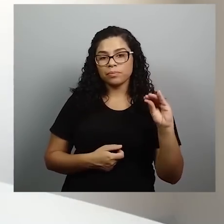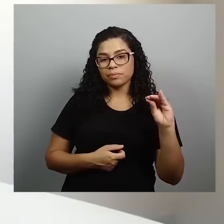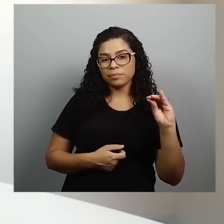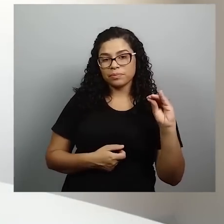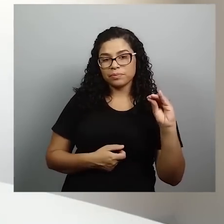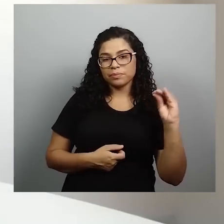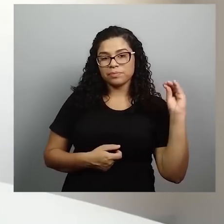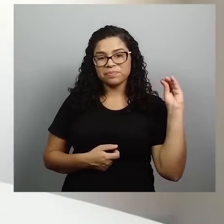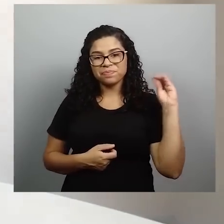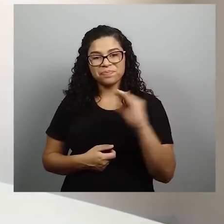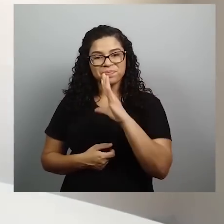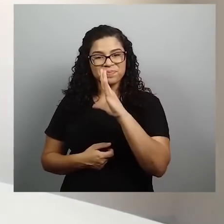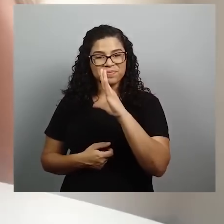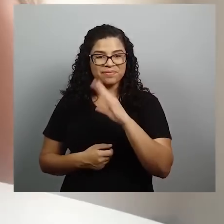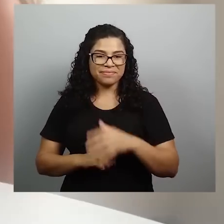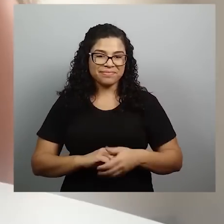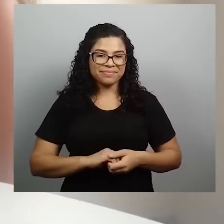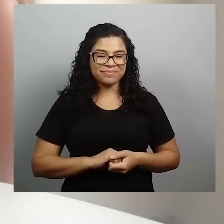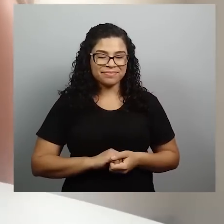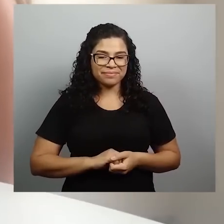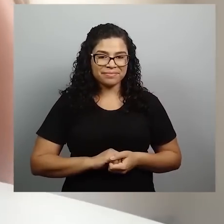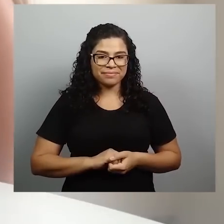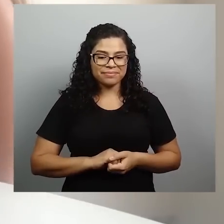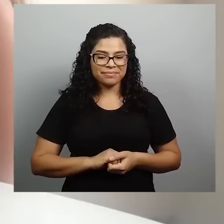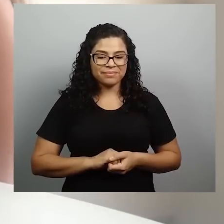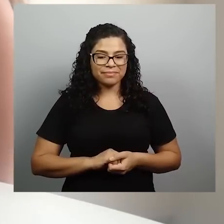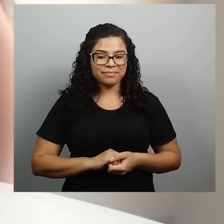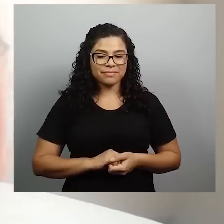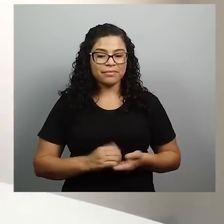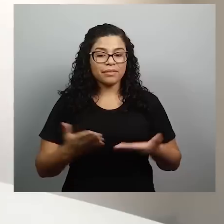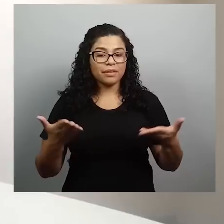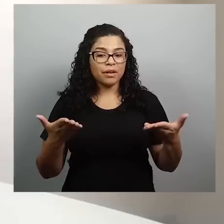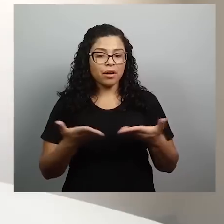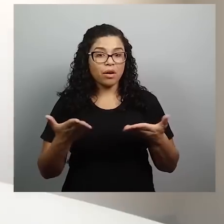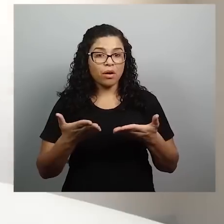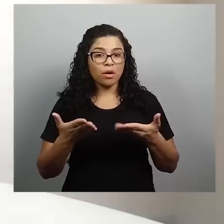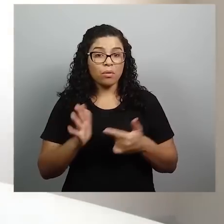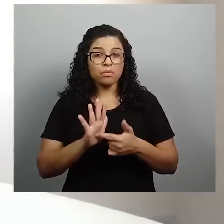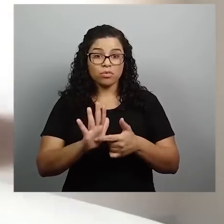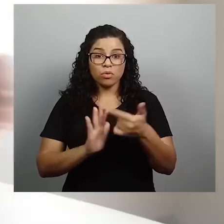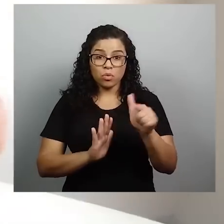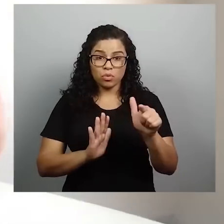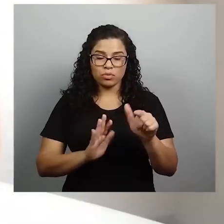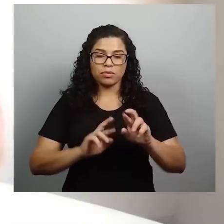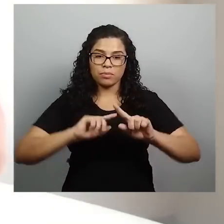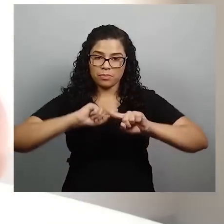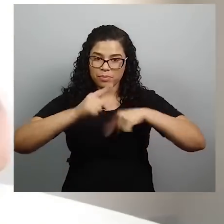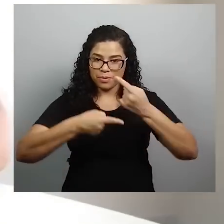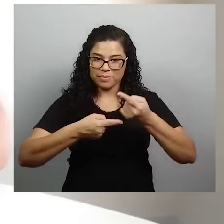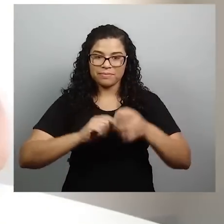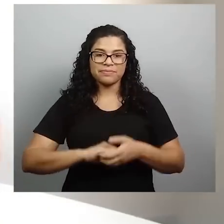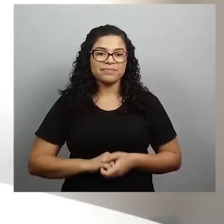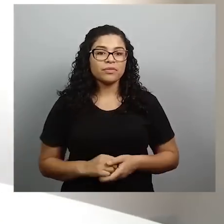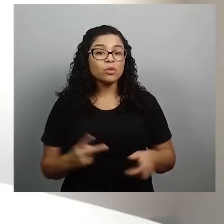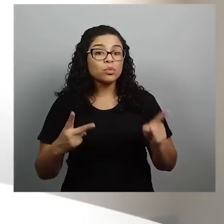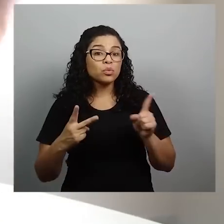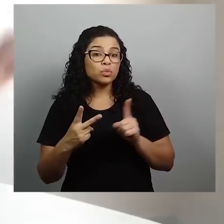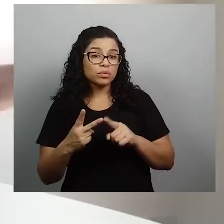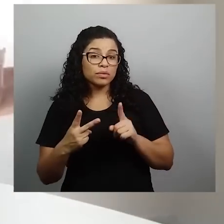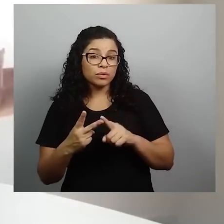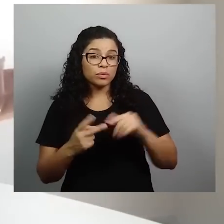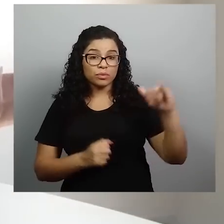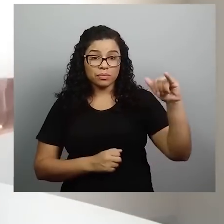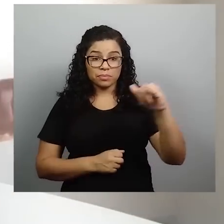no bico e joga. Eu vou apresentar para vocês em um outro lugar. Para o